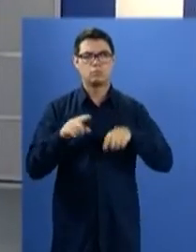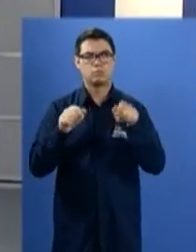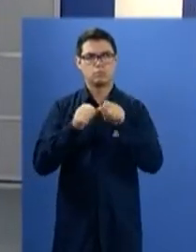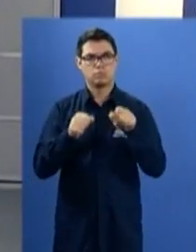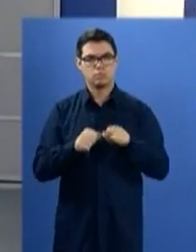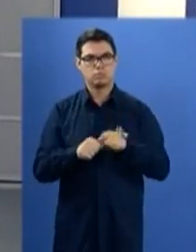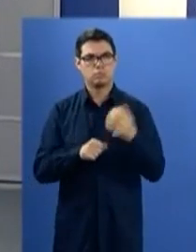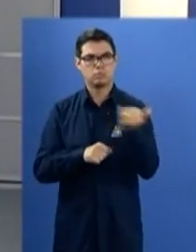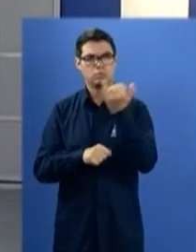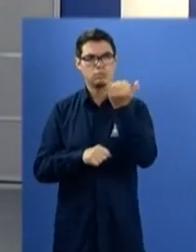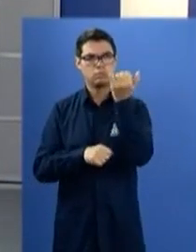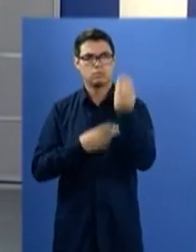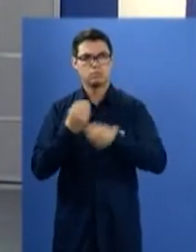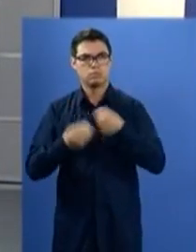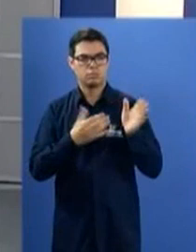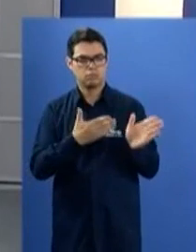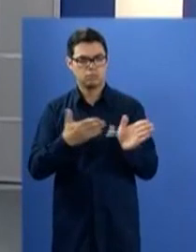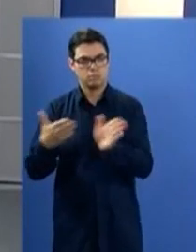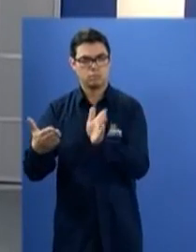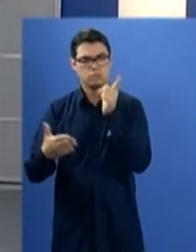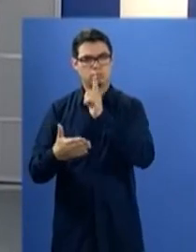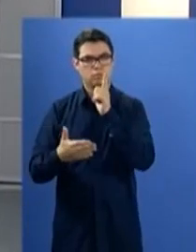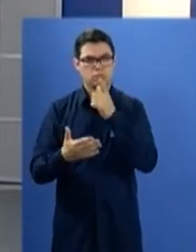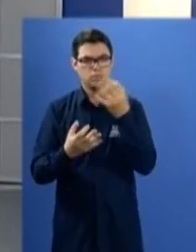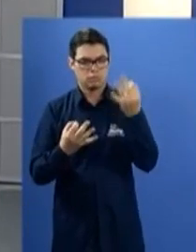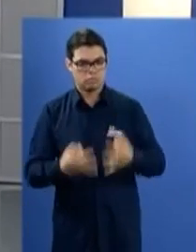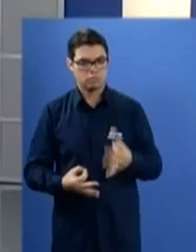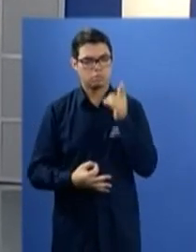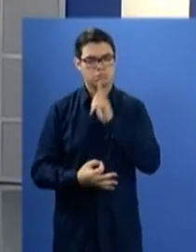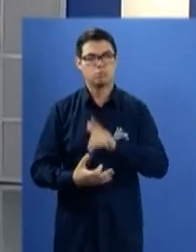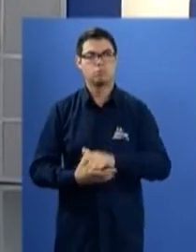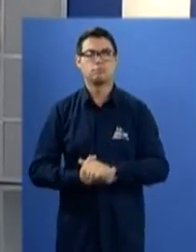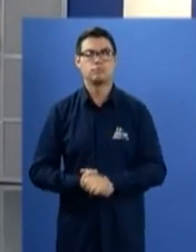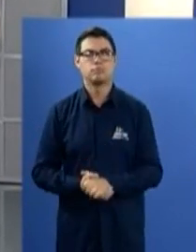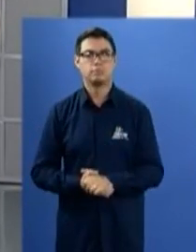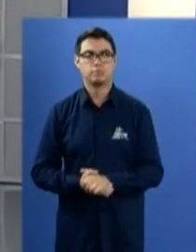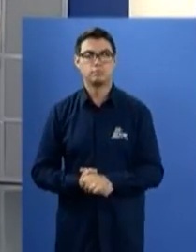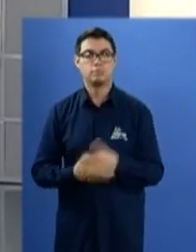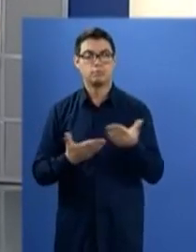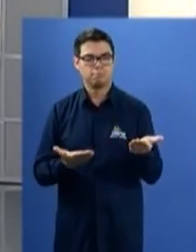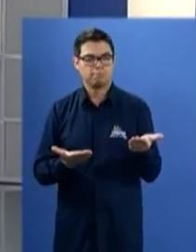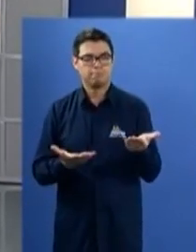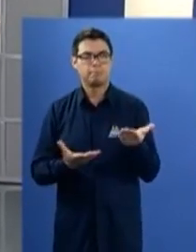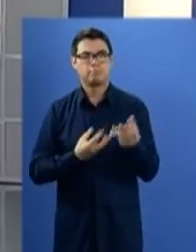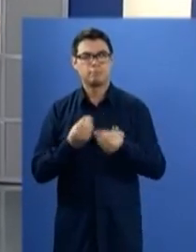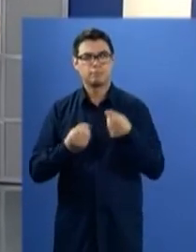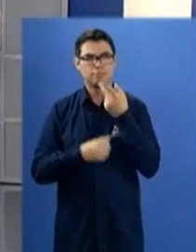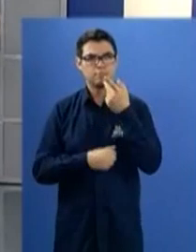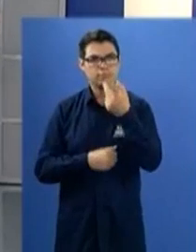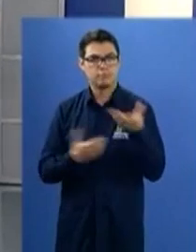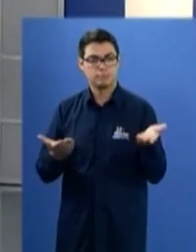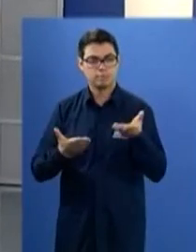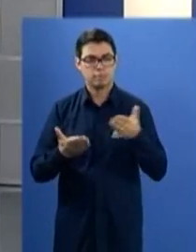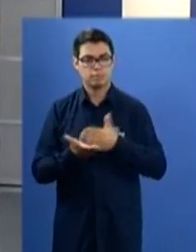também, para saber se esse nosso processo está de acordo. Era isso que eu gostaria de fornecer para